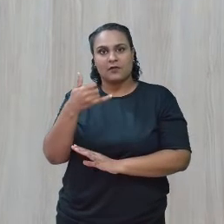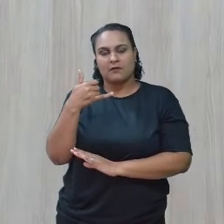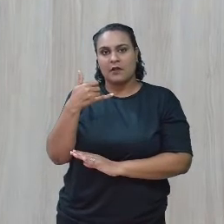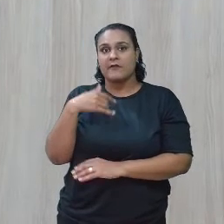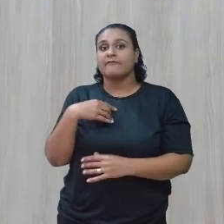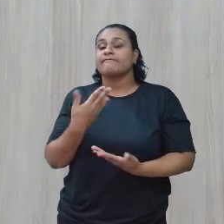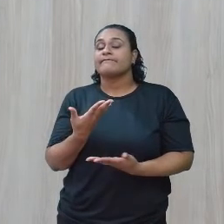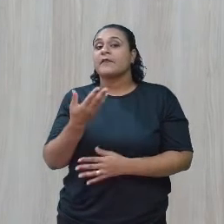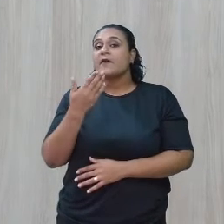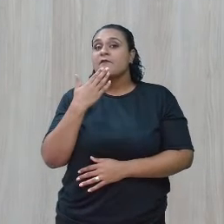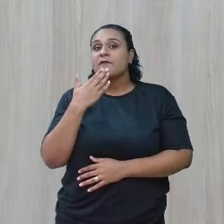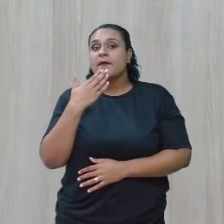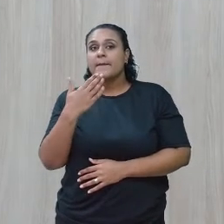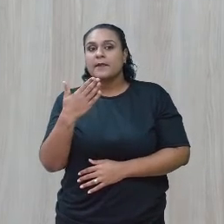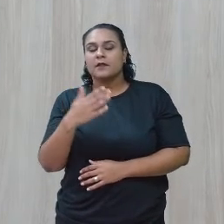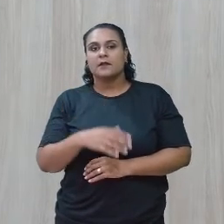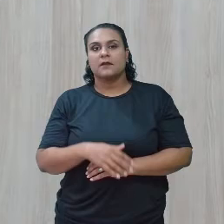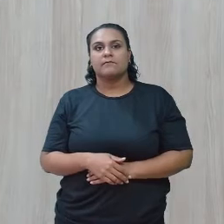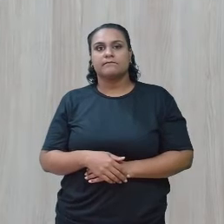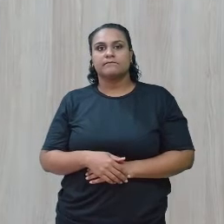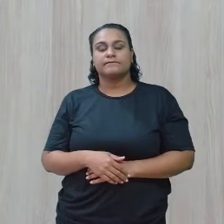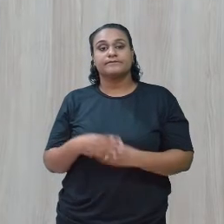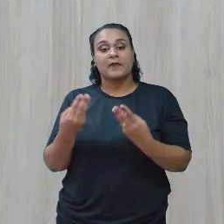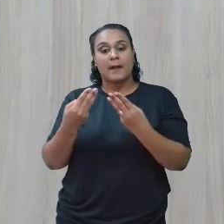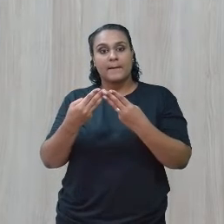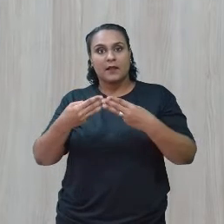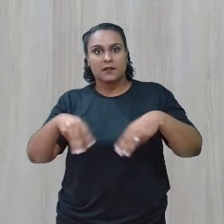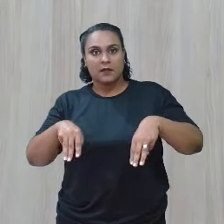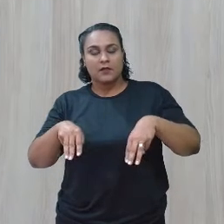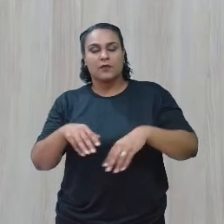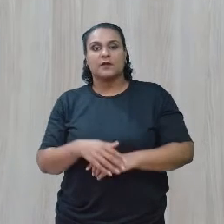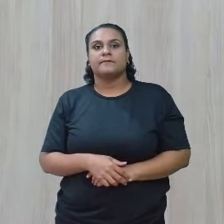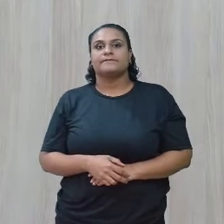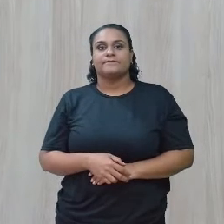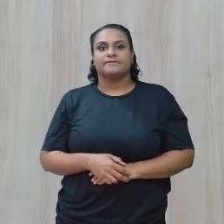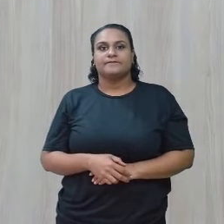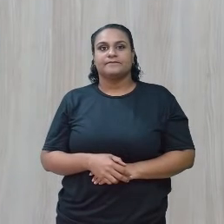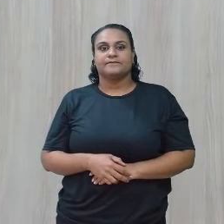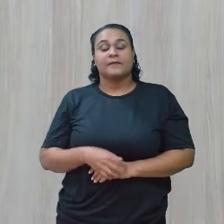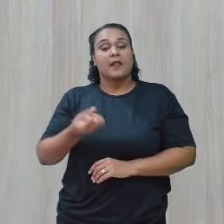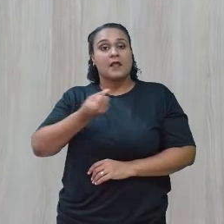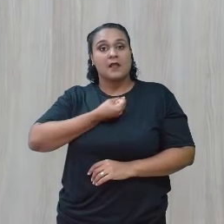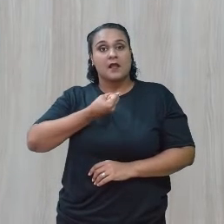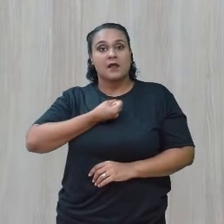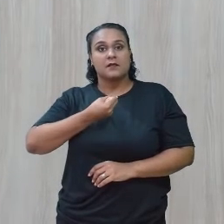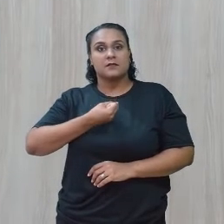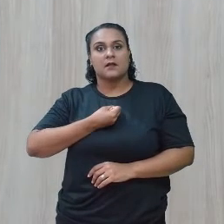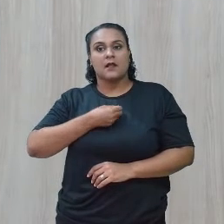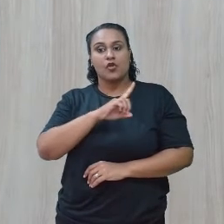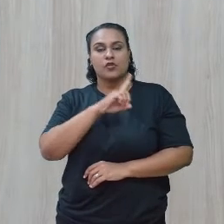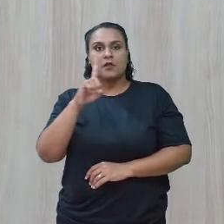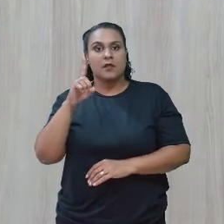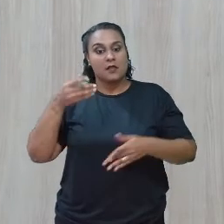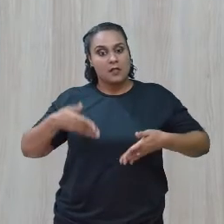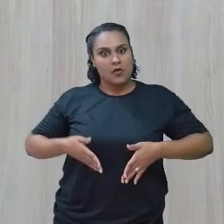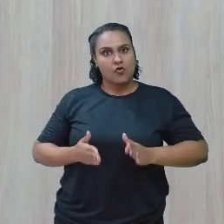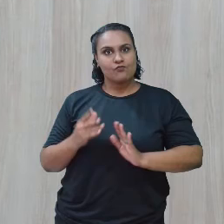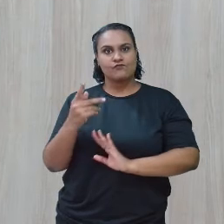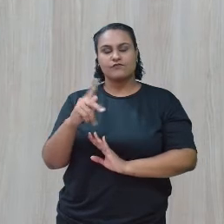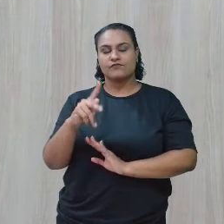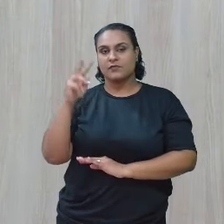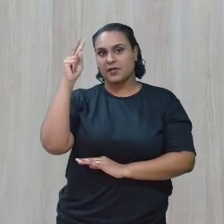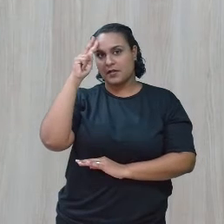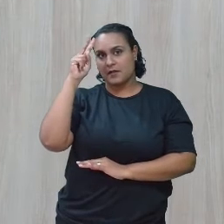o login e a senha. O login é a sua matrícula e a senha é a data do seu aniversário. Lembrando que os